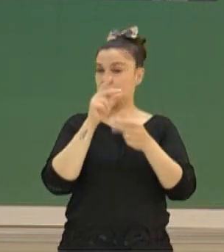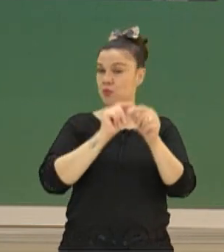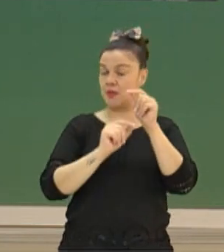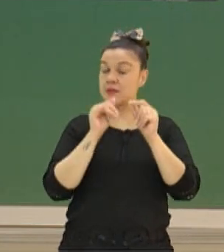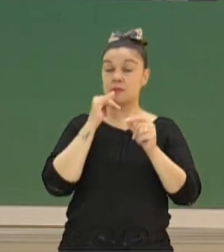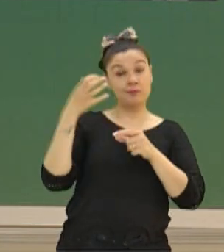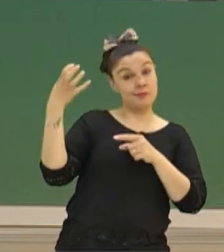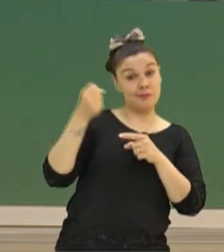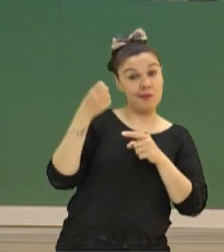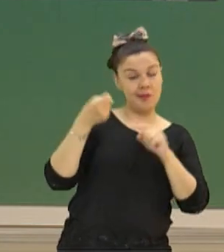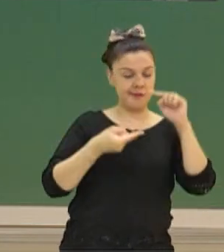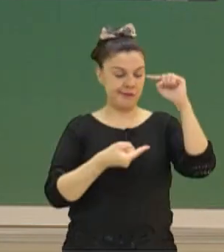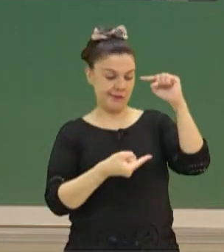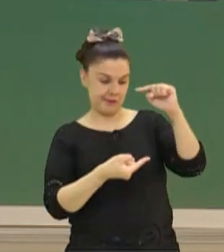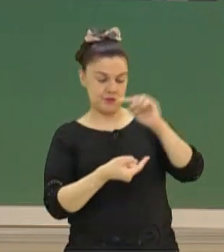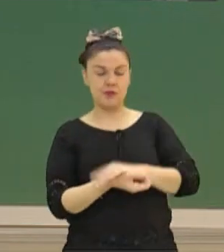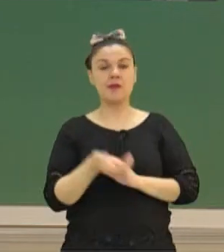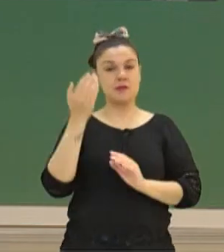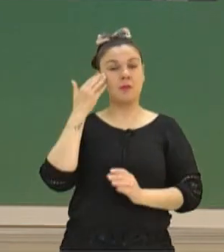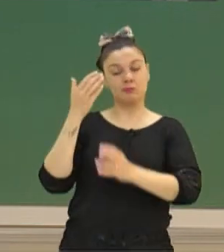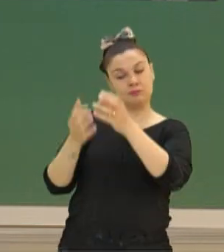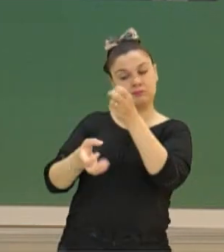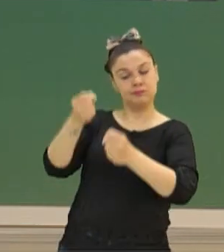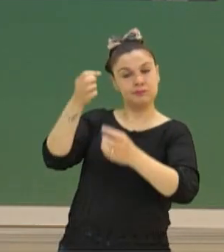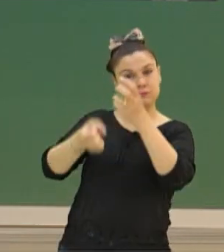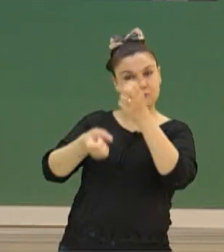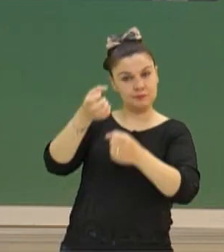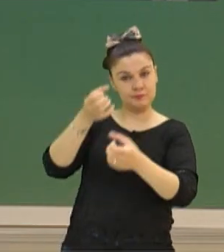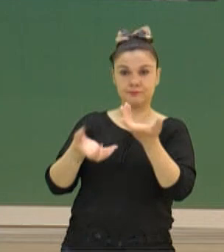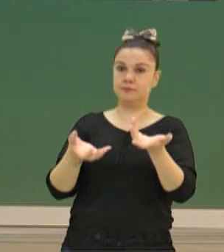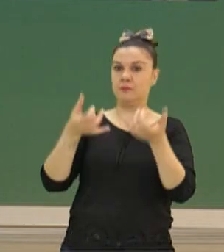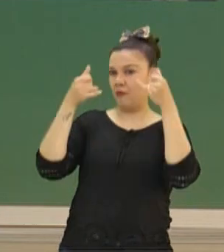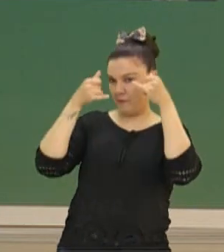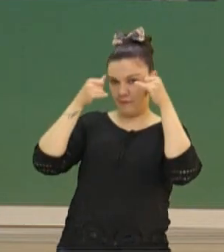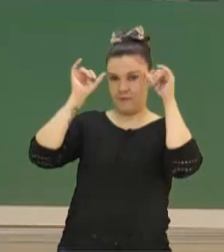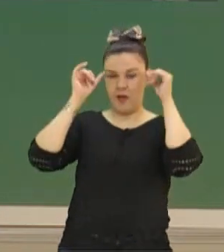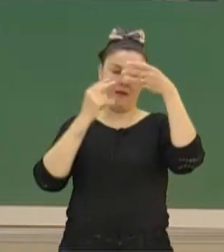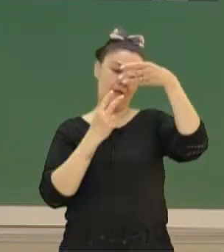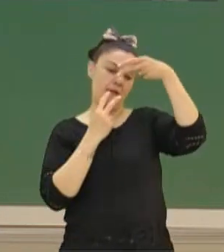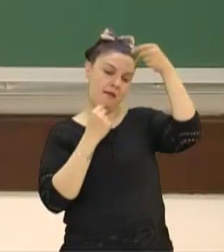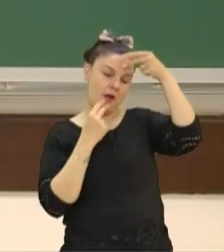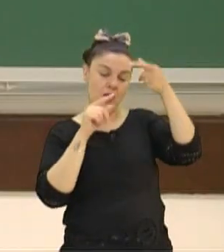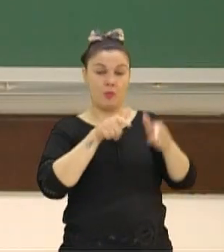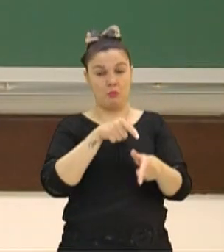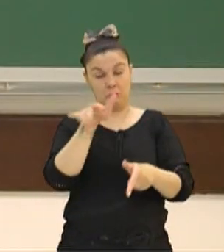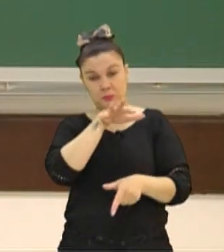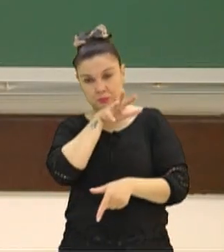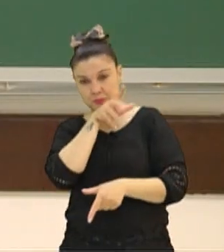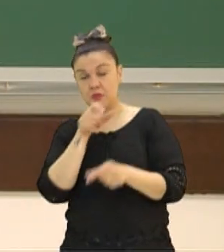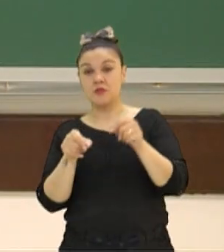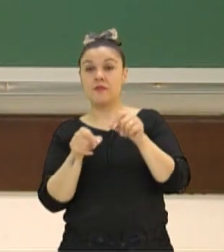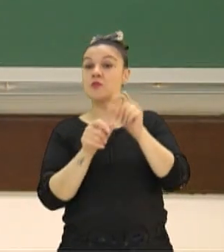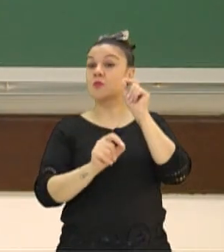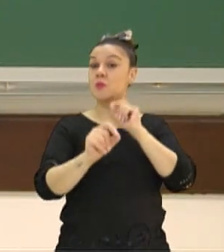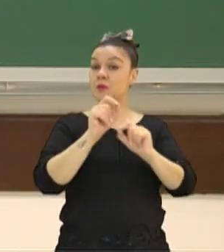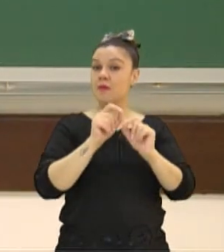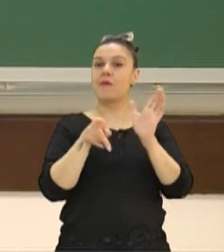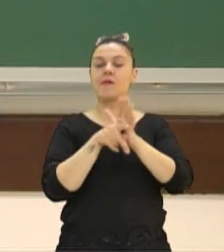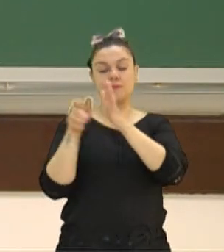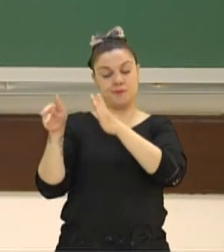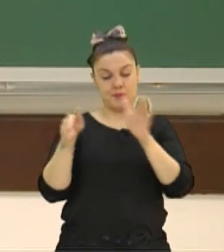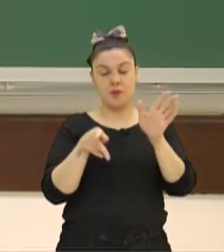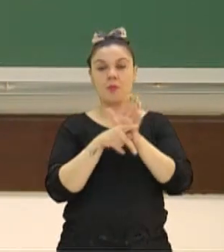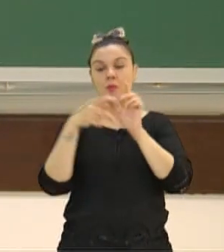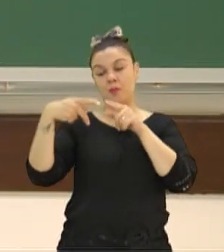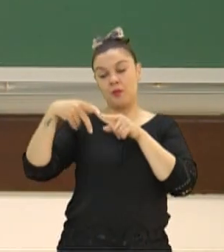com o leite. Quando você tira o leite da vaca, da cabra ou de outro animal que pode te dar leite, você tem que fazer esse processo